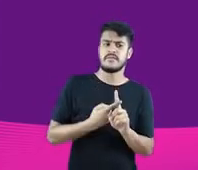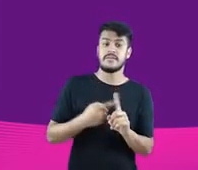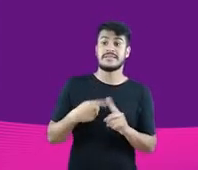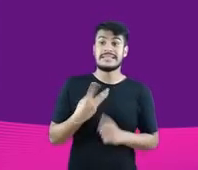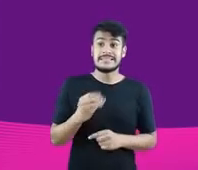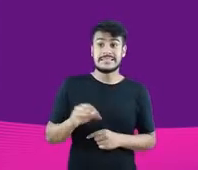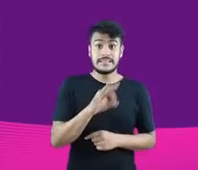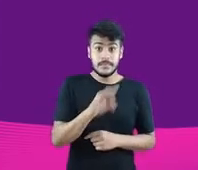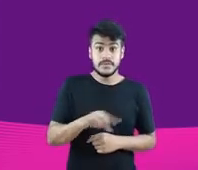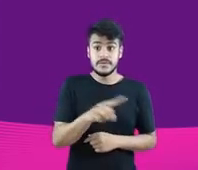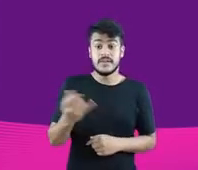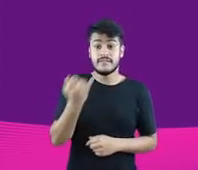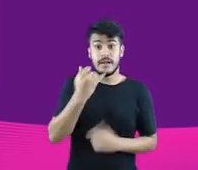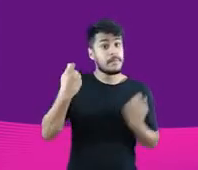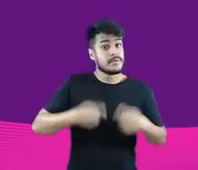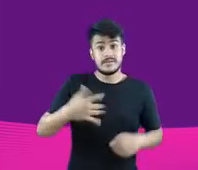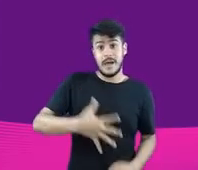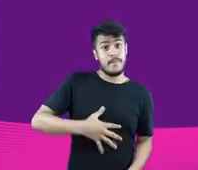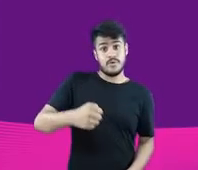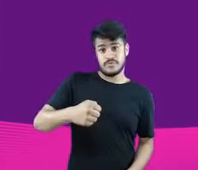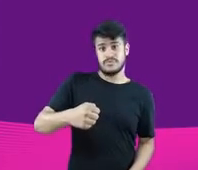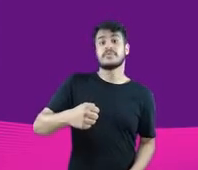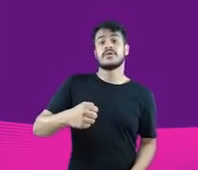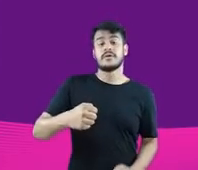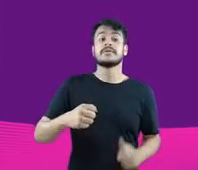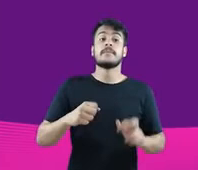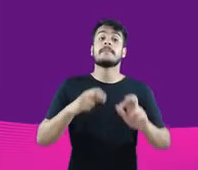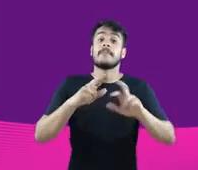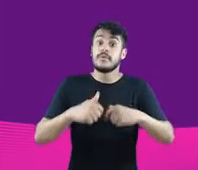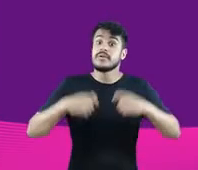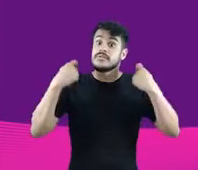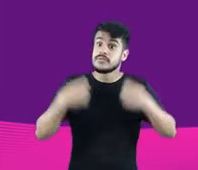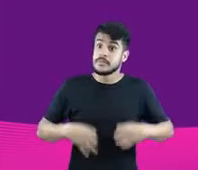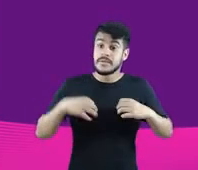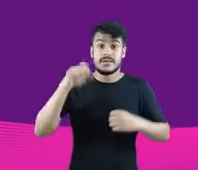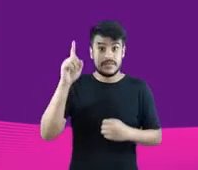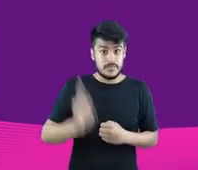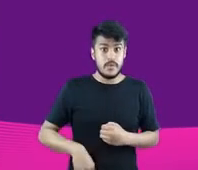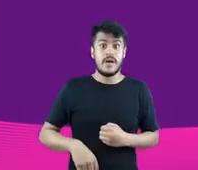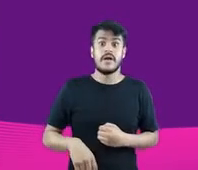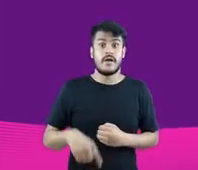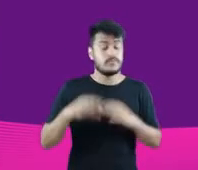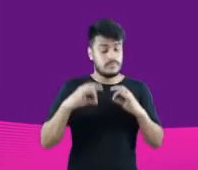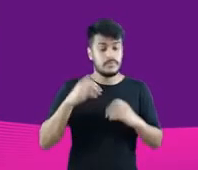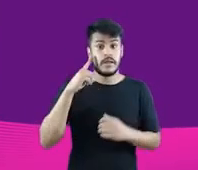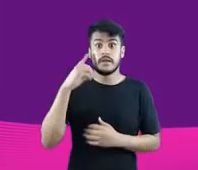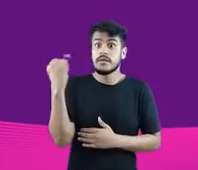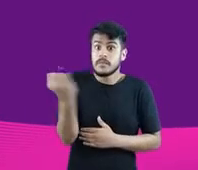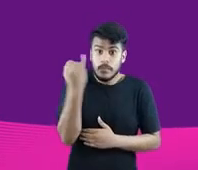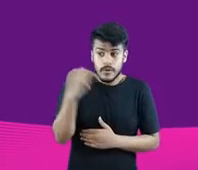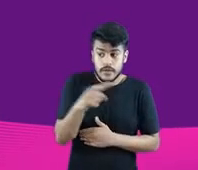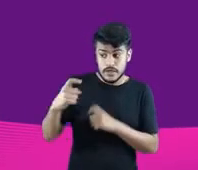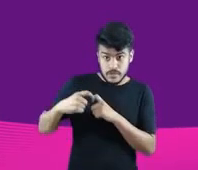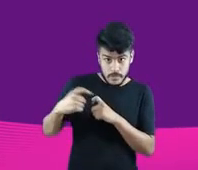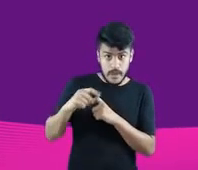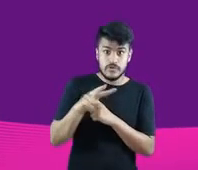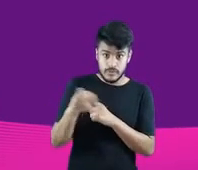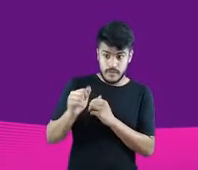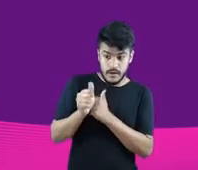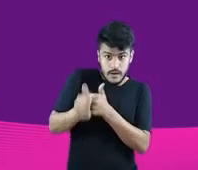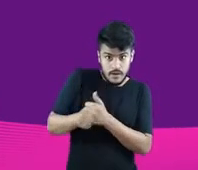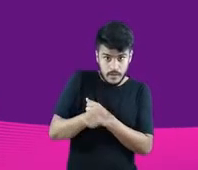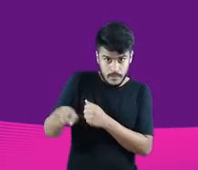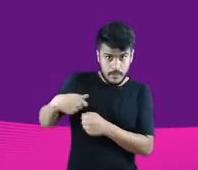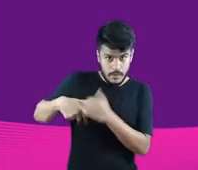o aborto. Então, isso é uma questão bastante importante para esses pacientes, para os médicos que vão acompanhar esses